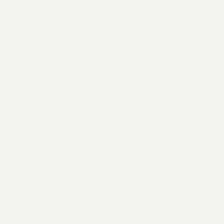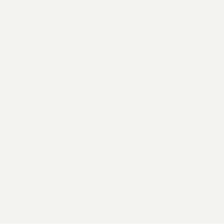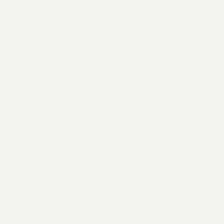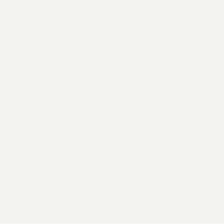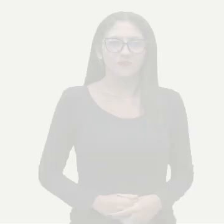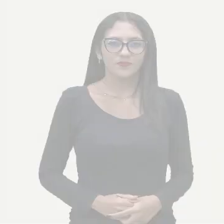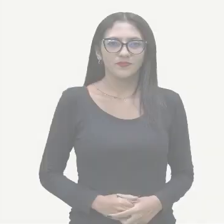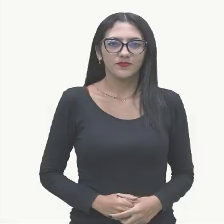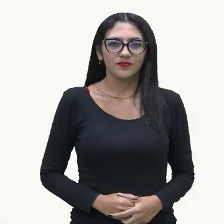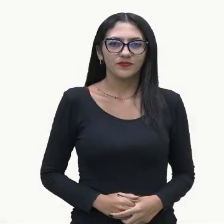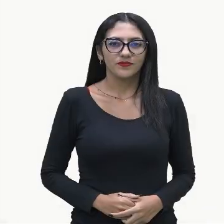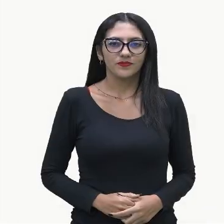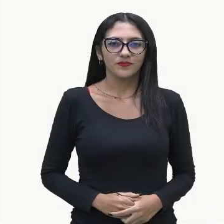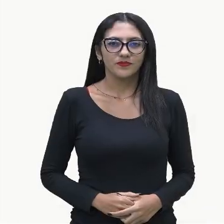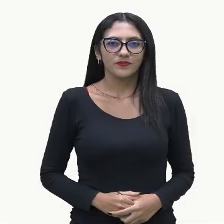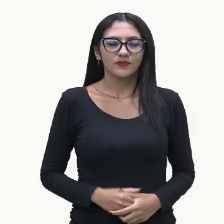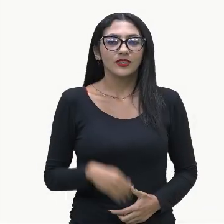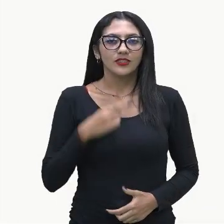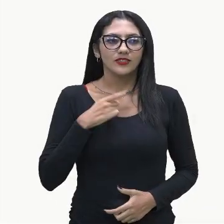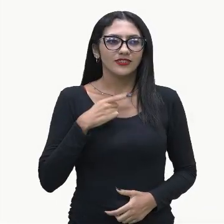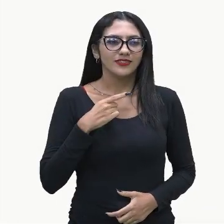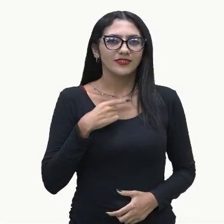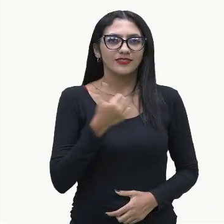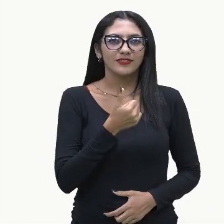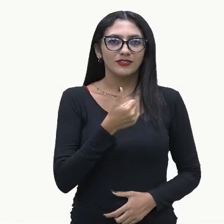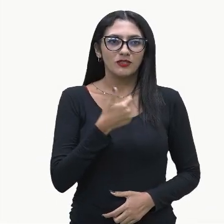Eles fizeram 12 nós,